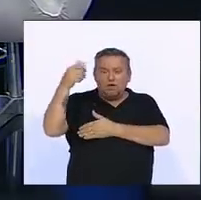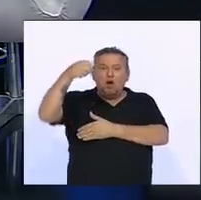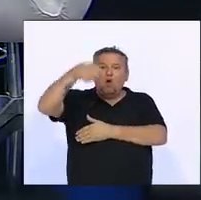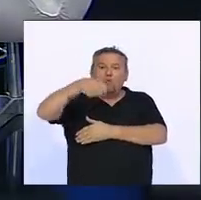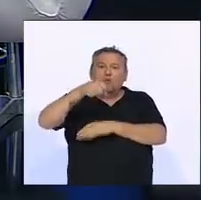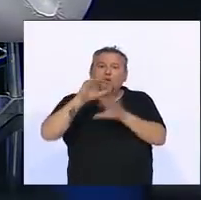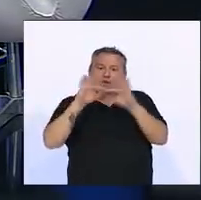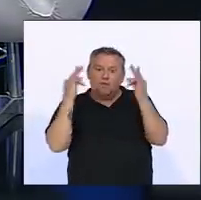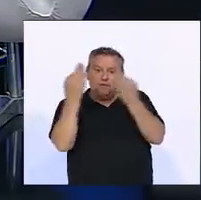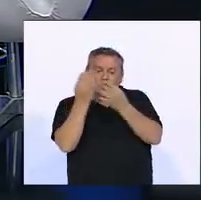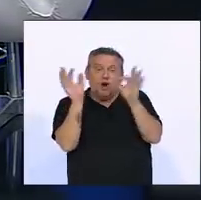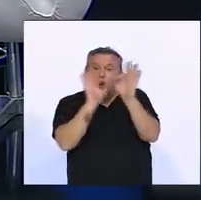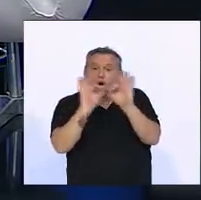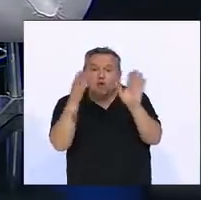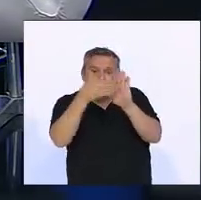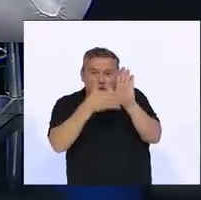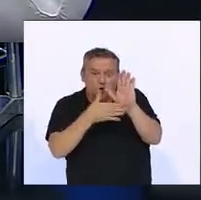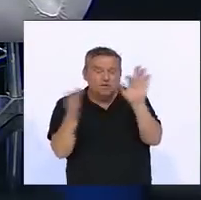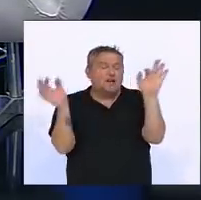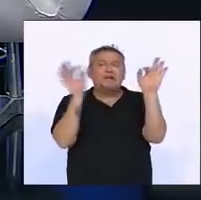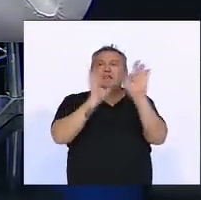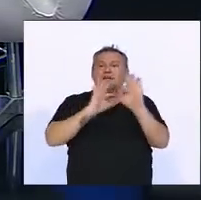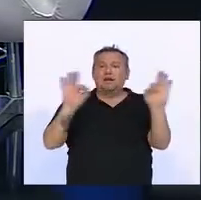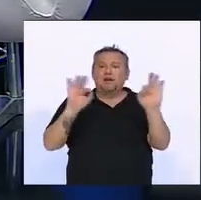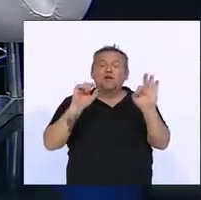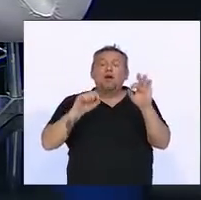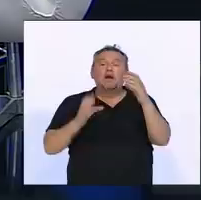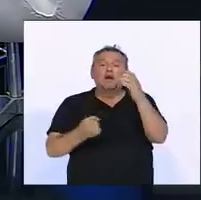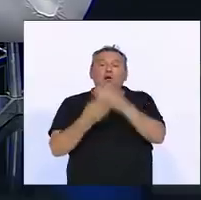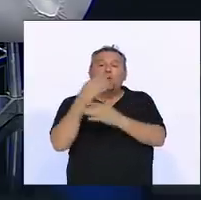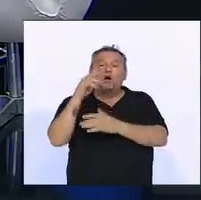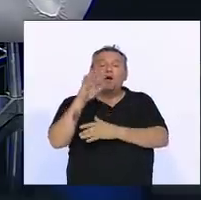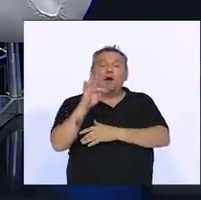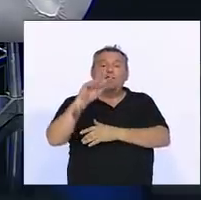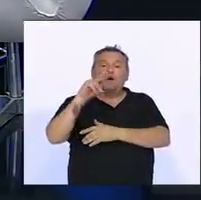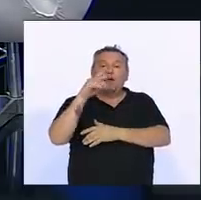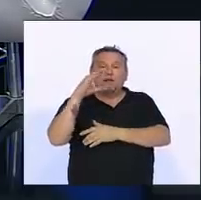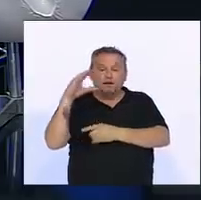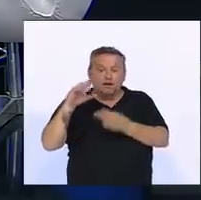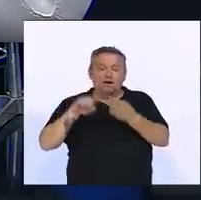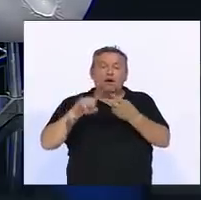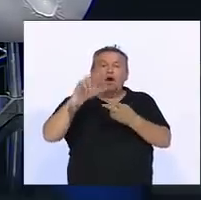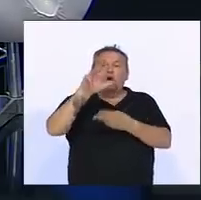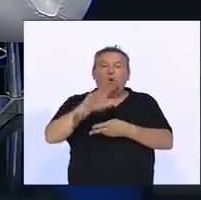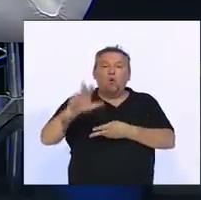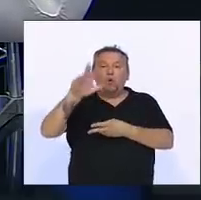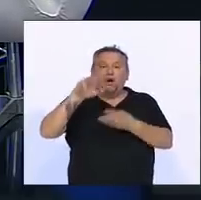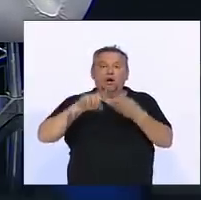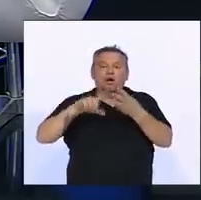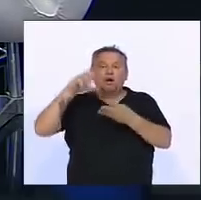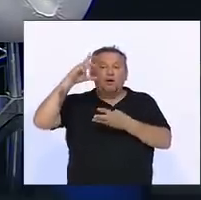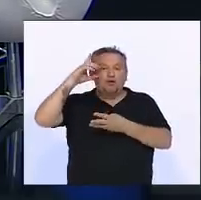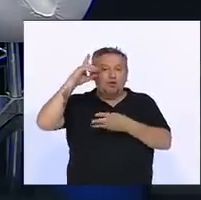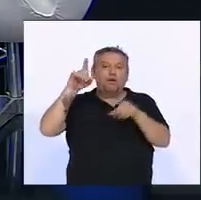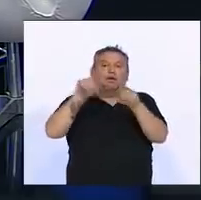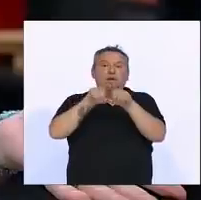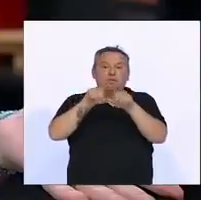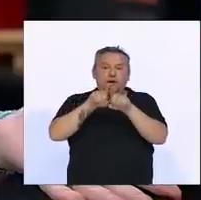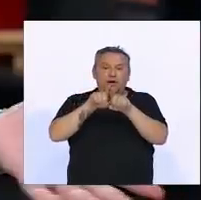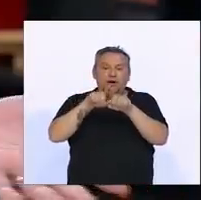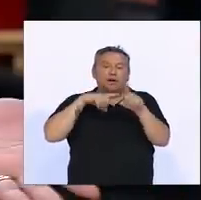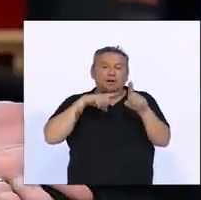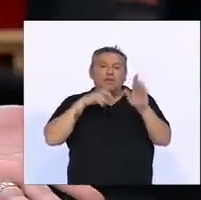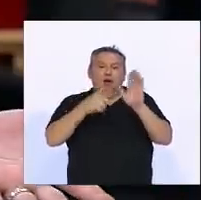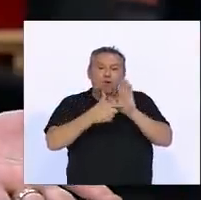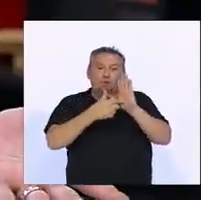ótimo programa? Excelente. Quem criou foi Fernando Henrique, Lula ampliou, Dilma também. Então está mais do que